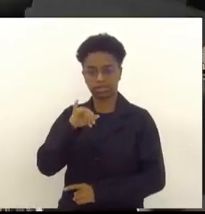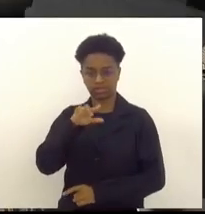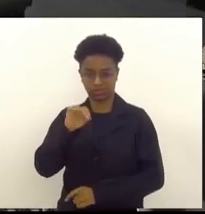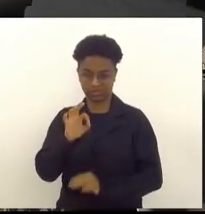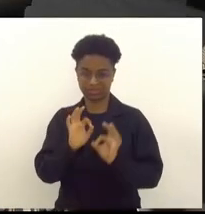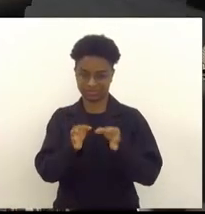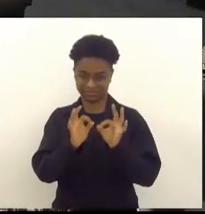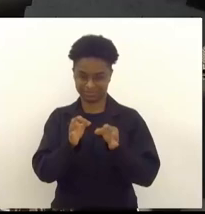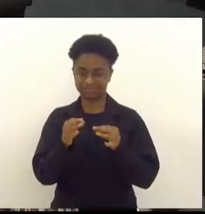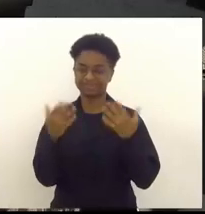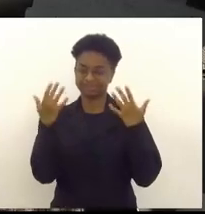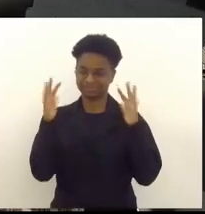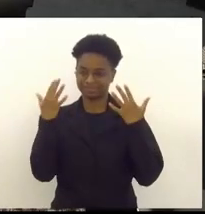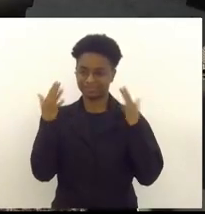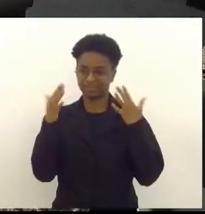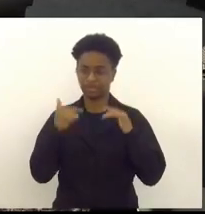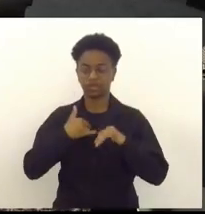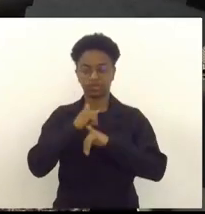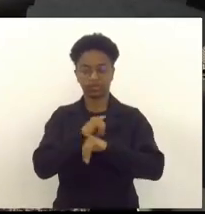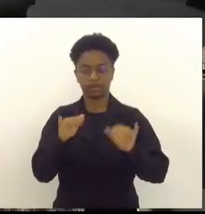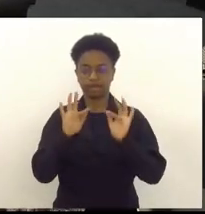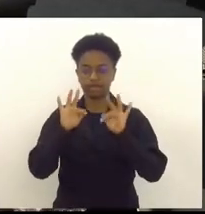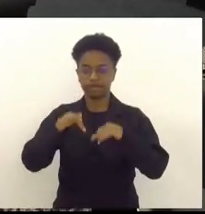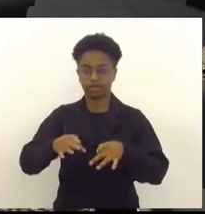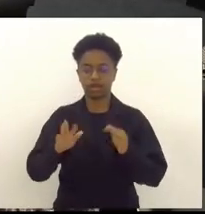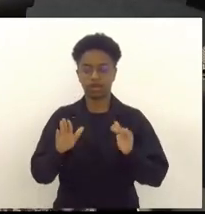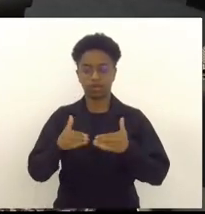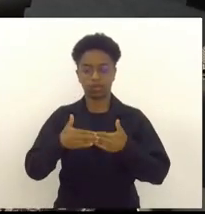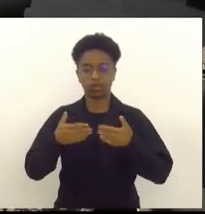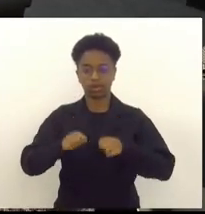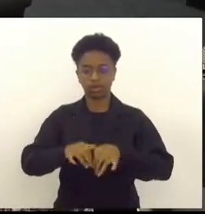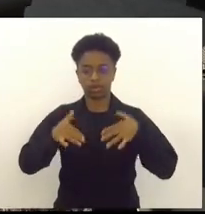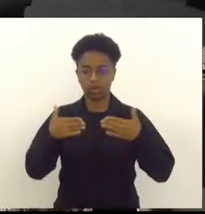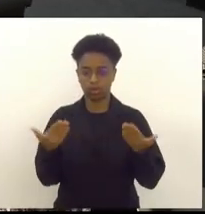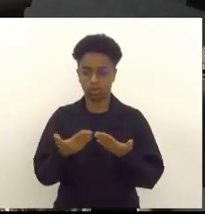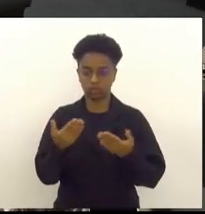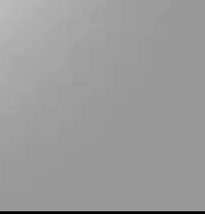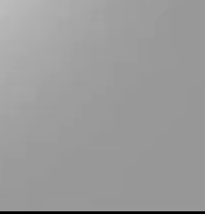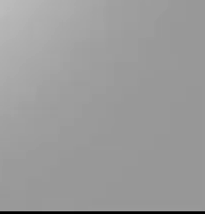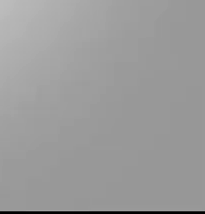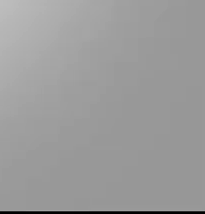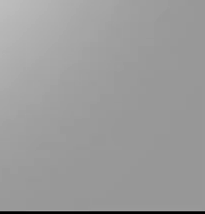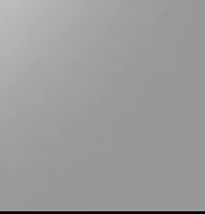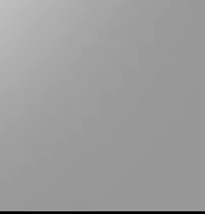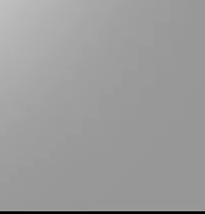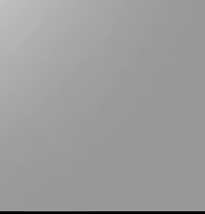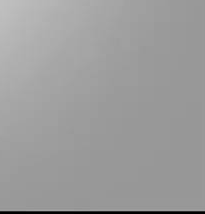Declaro encerrada a sessão da noite de hoje. Muito obrigado.